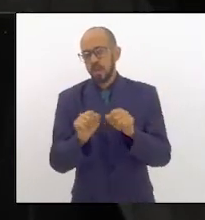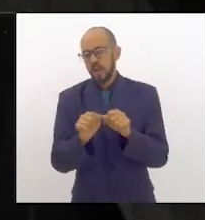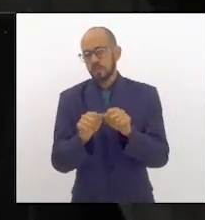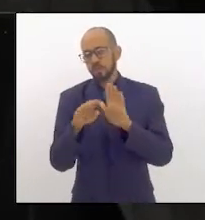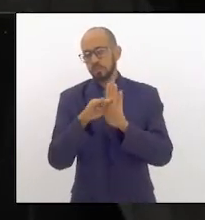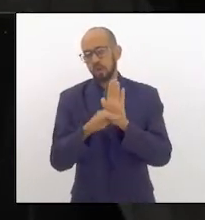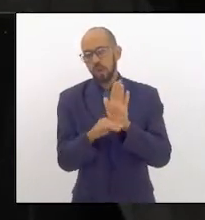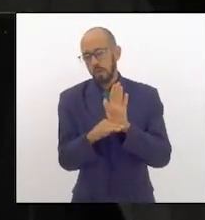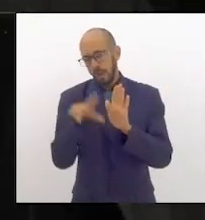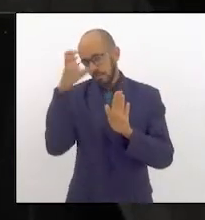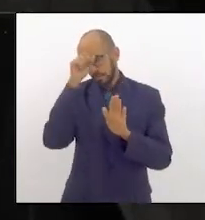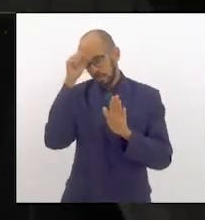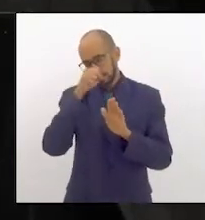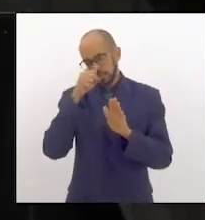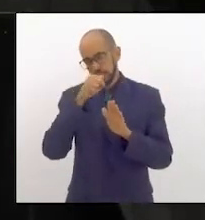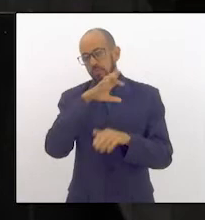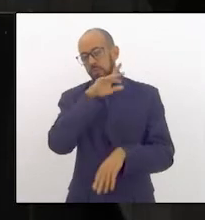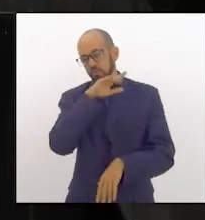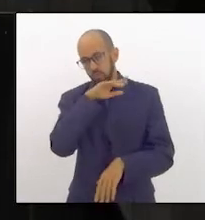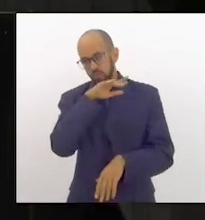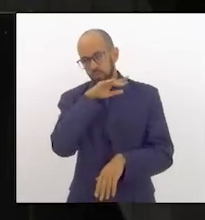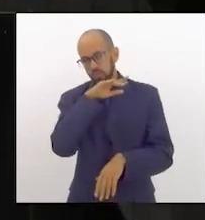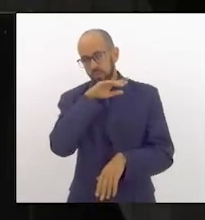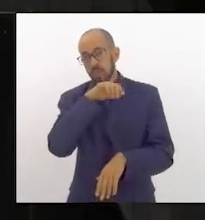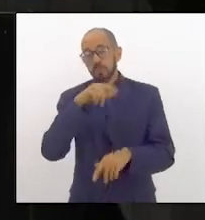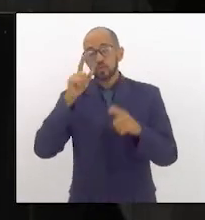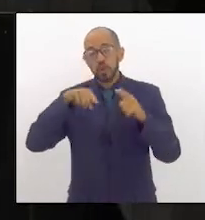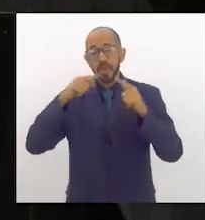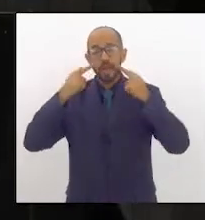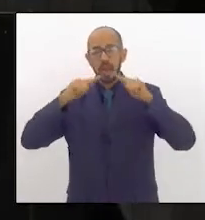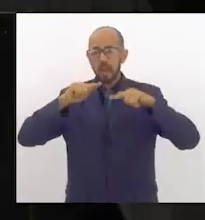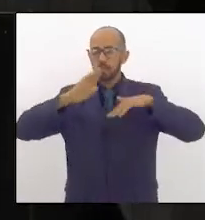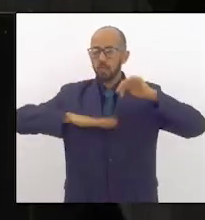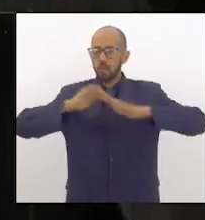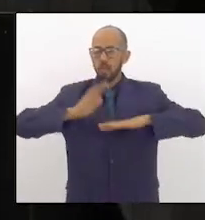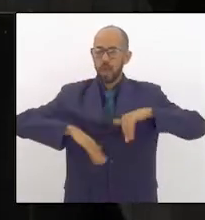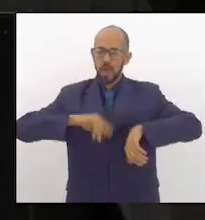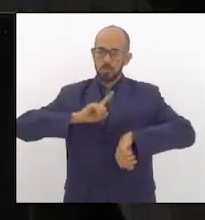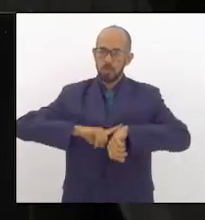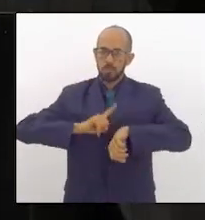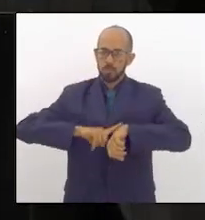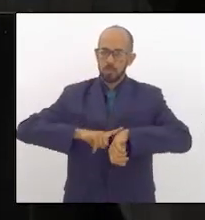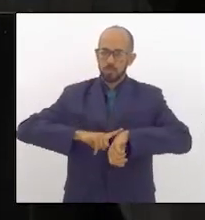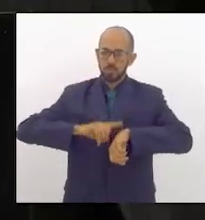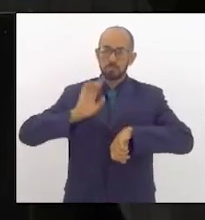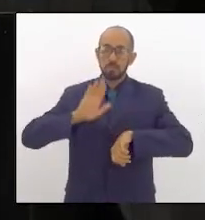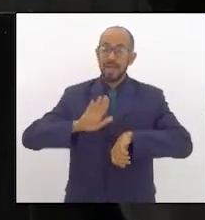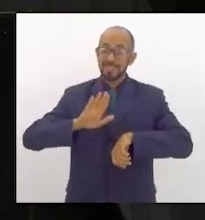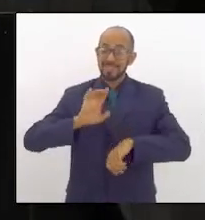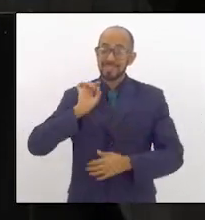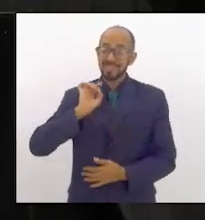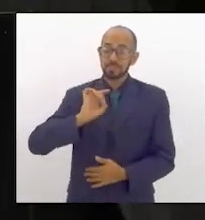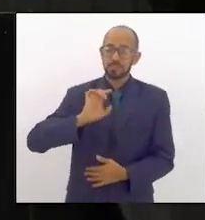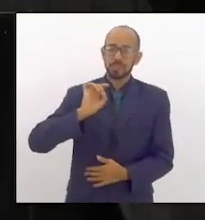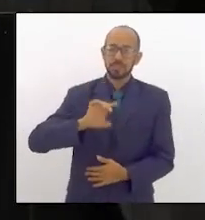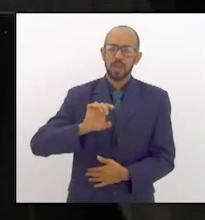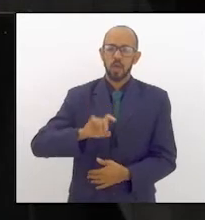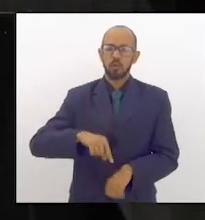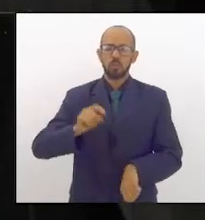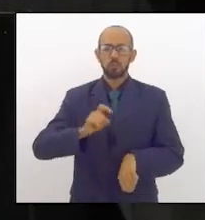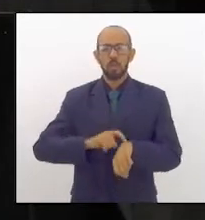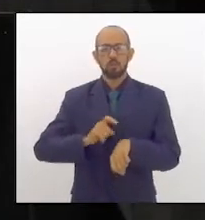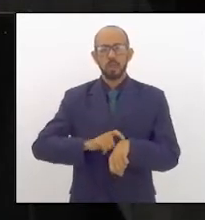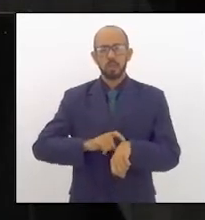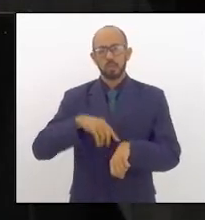e mais isso seria grato em qualquer tempo mas eu quero destacar isso é grave mais ainda no momento